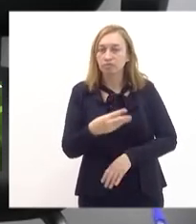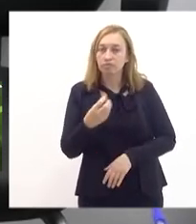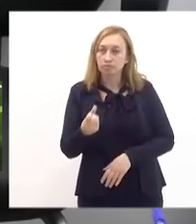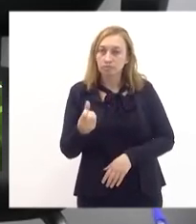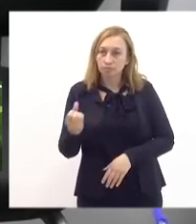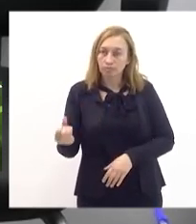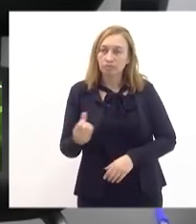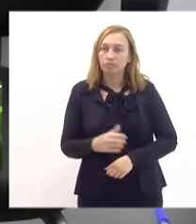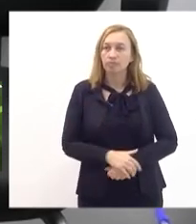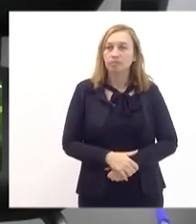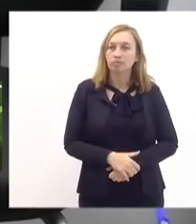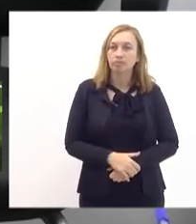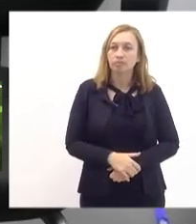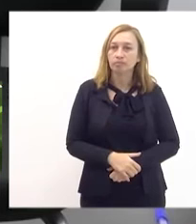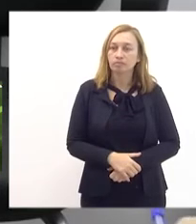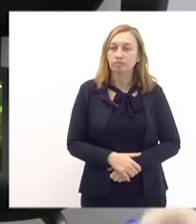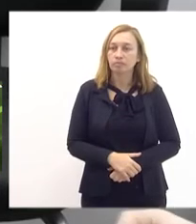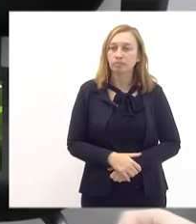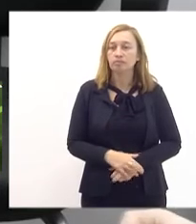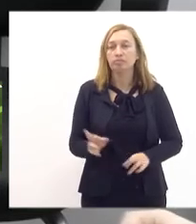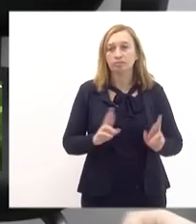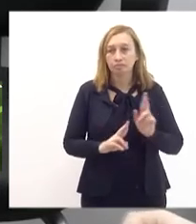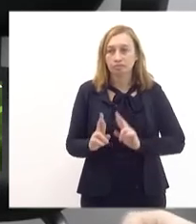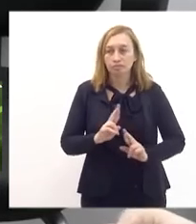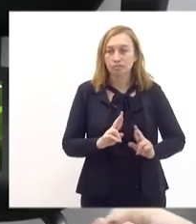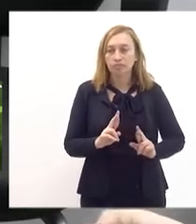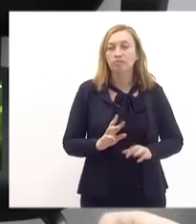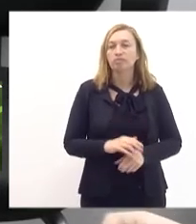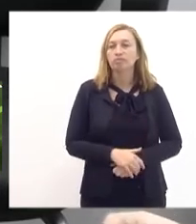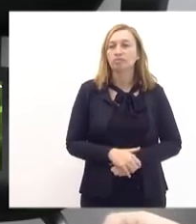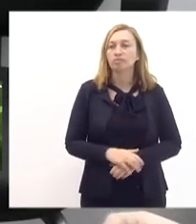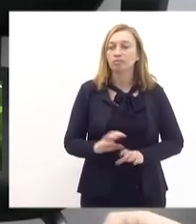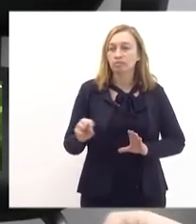em relação ao programa de integridade.